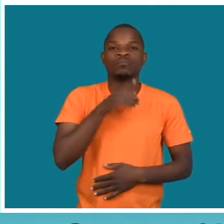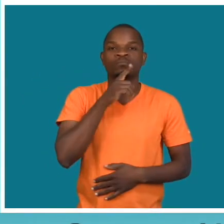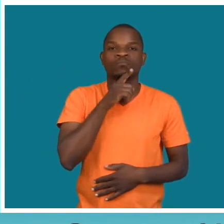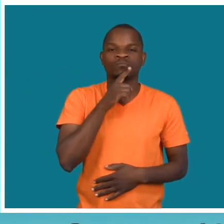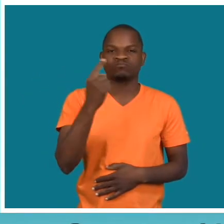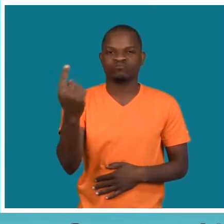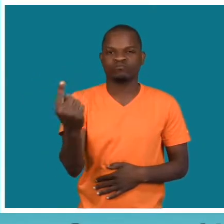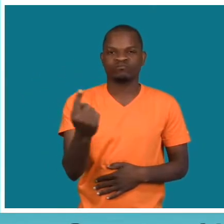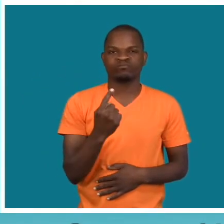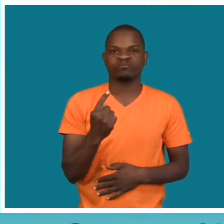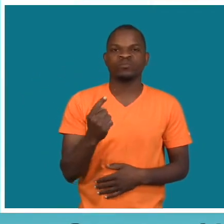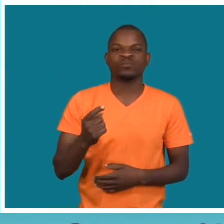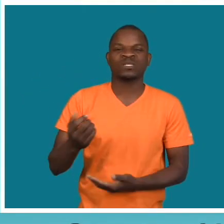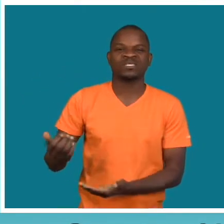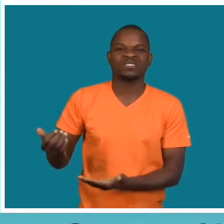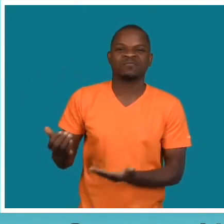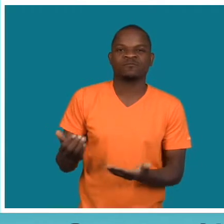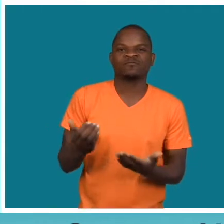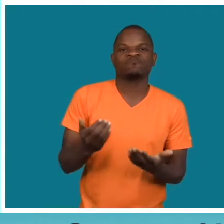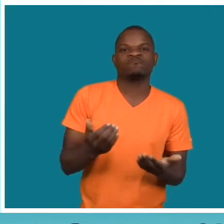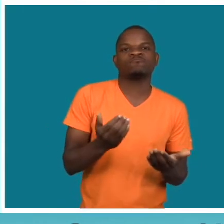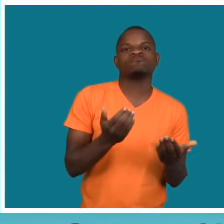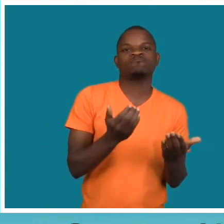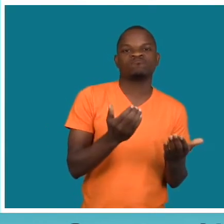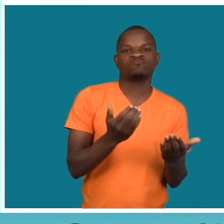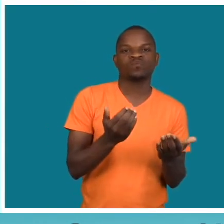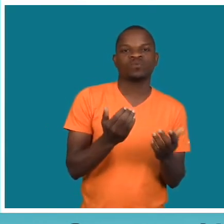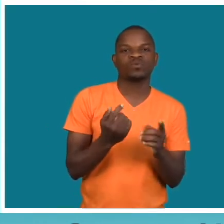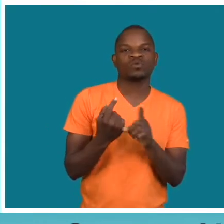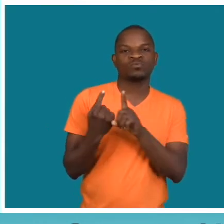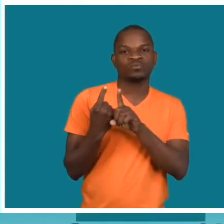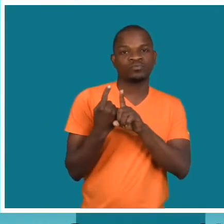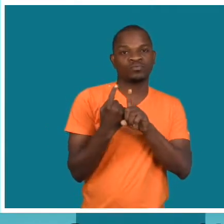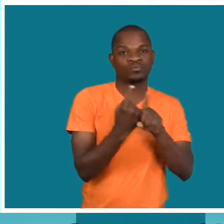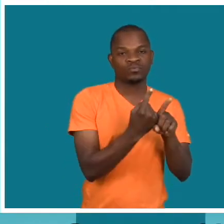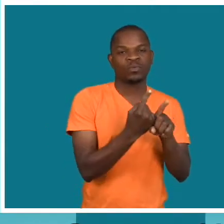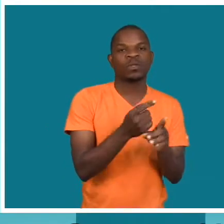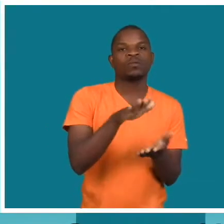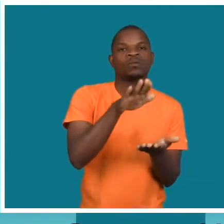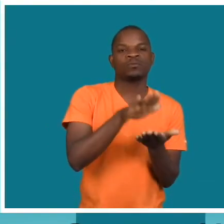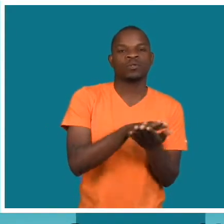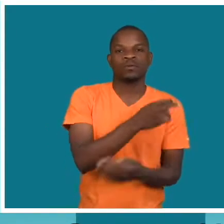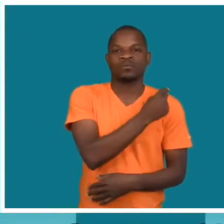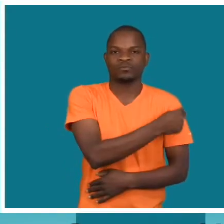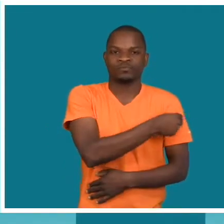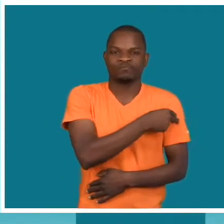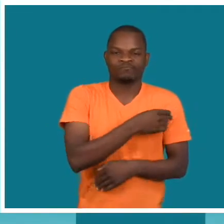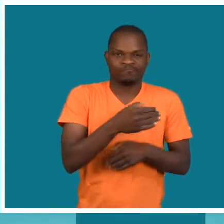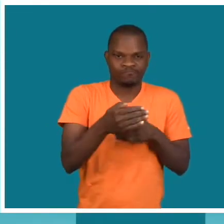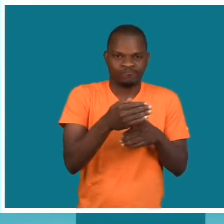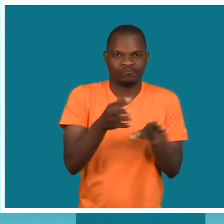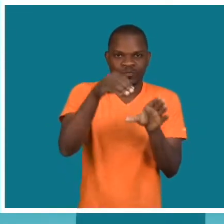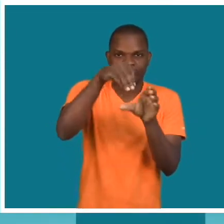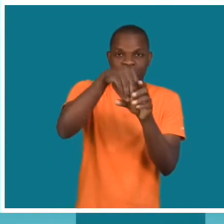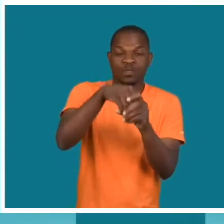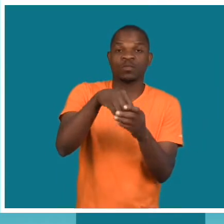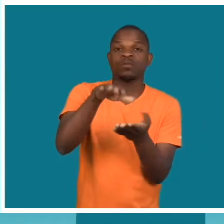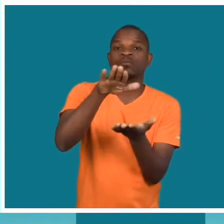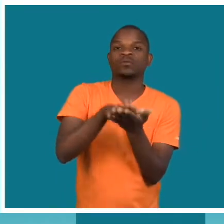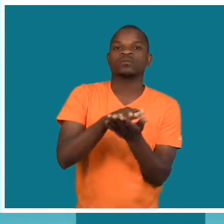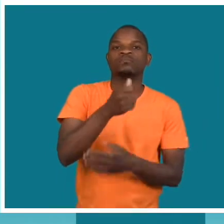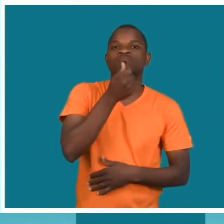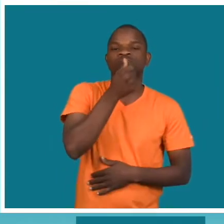saiu de dentro, lembro, levou-me nos braços para o hospital, dentro mesmo do quartelo.